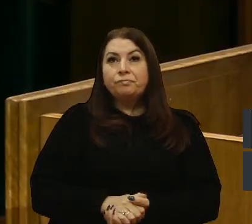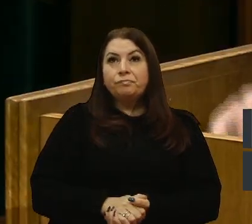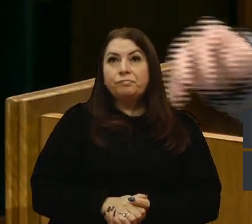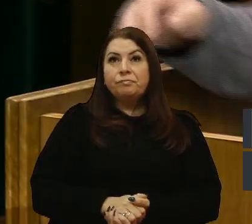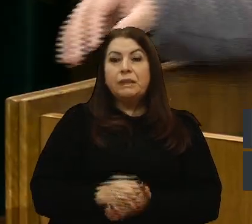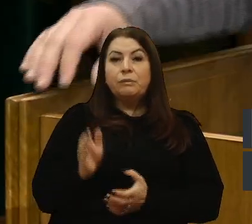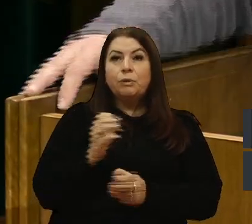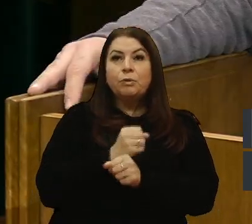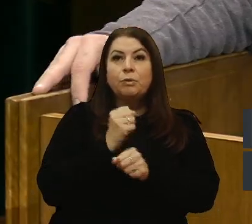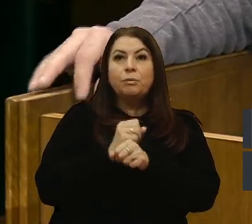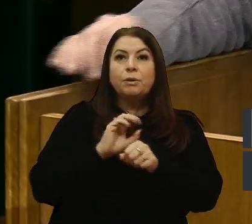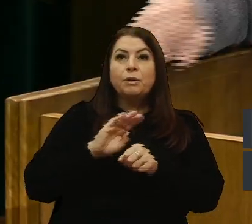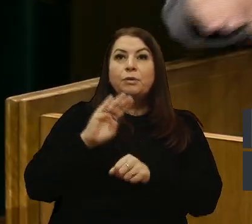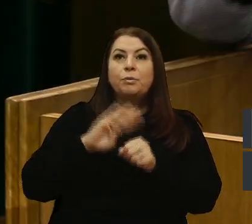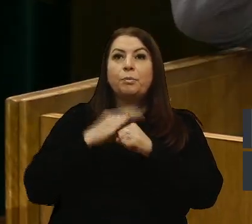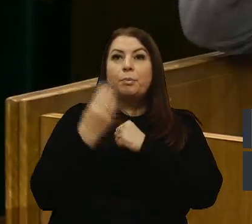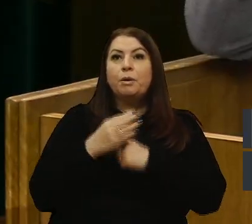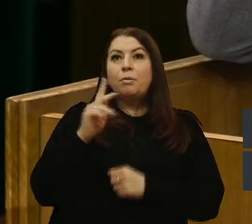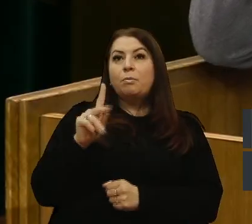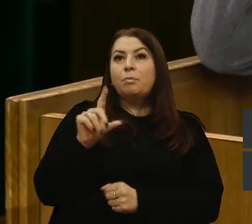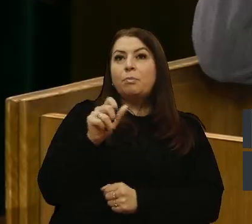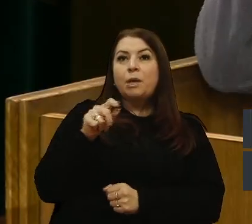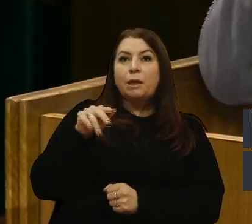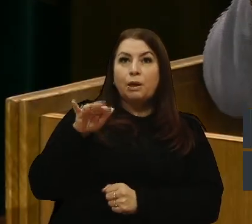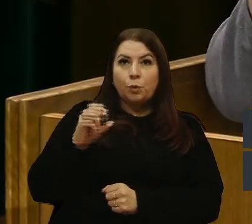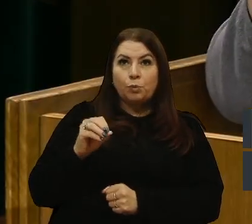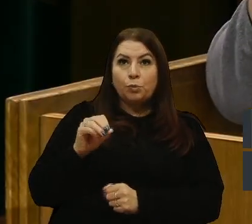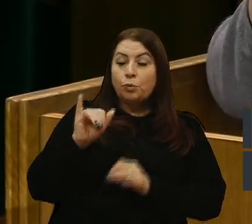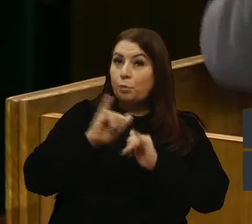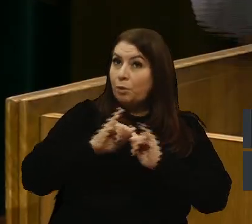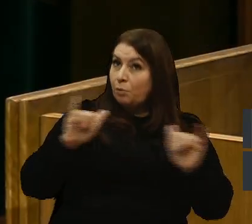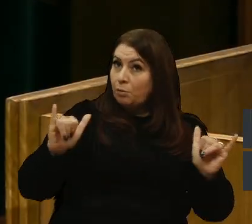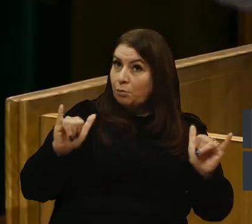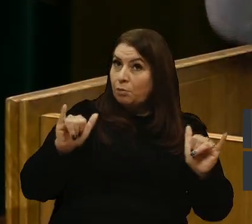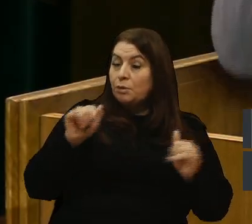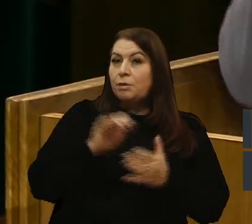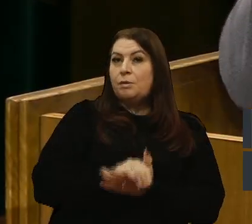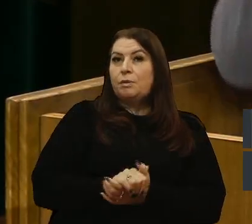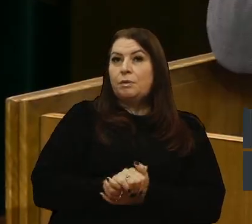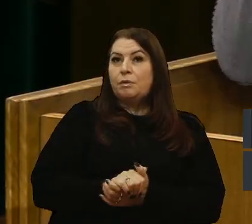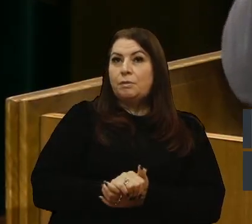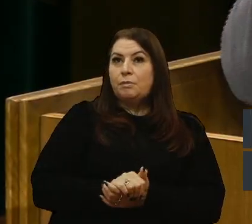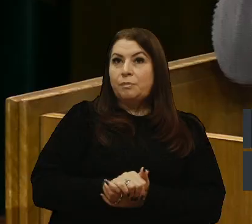para a obra do Planalto, uma obra que foi anunciada para